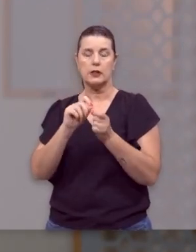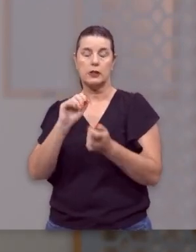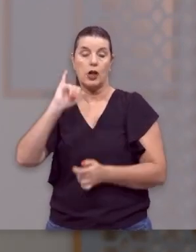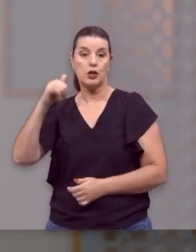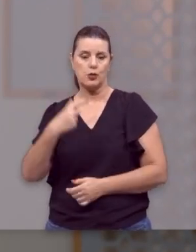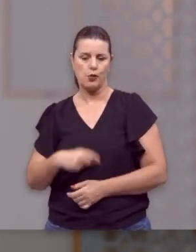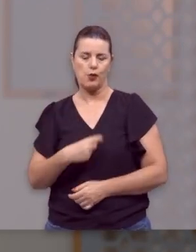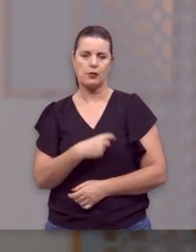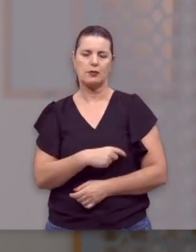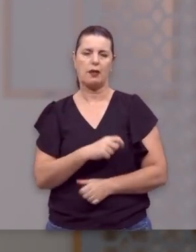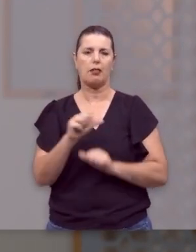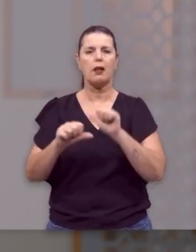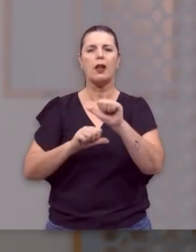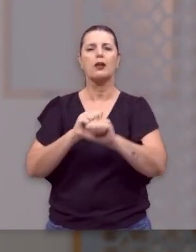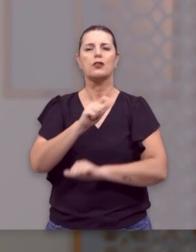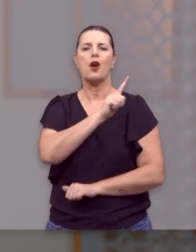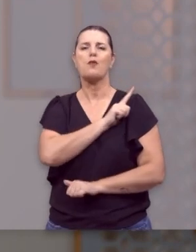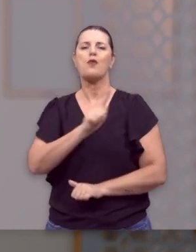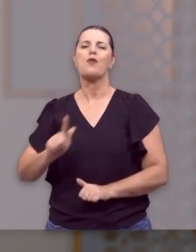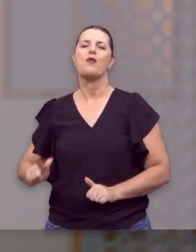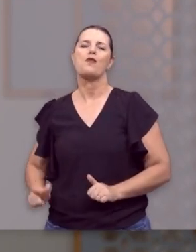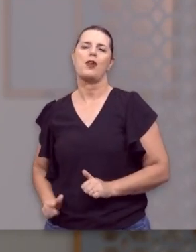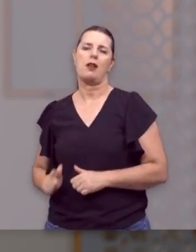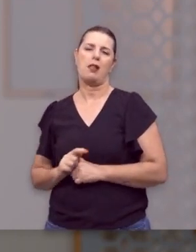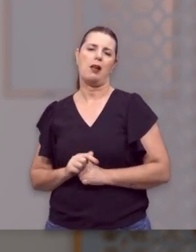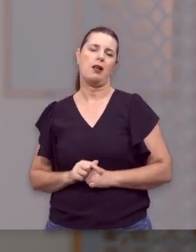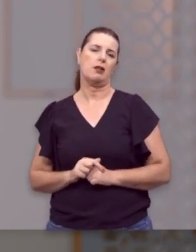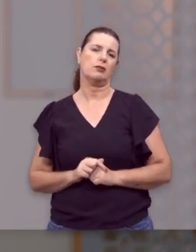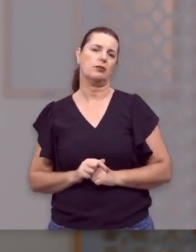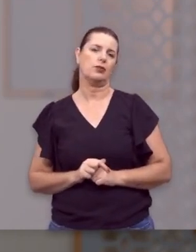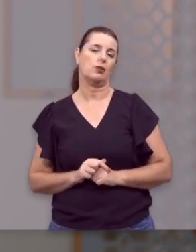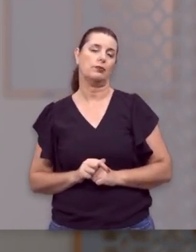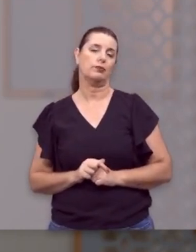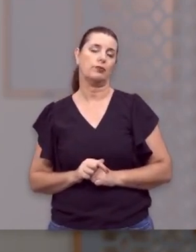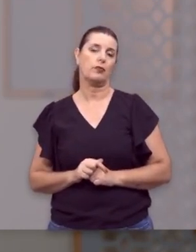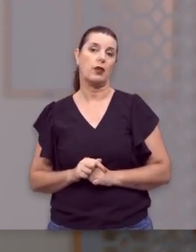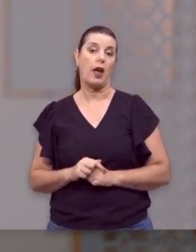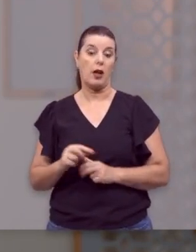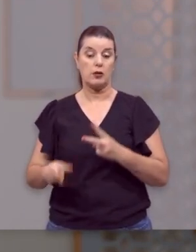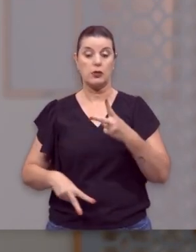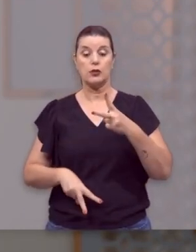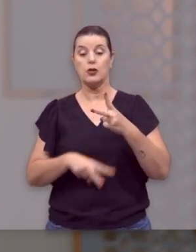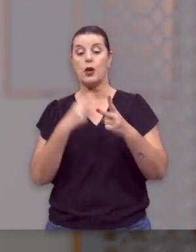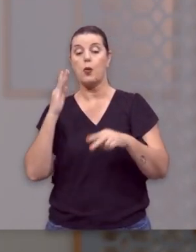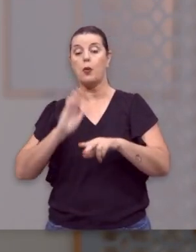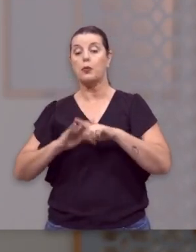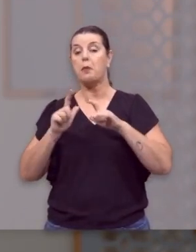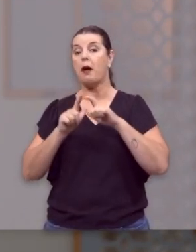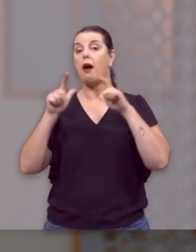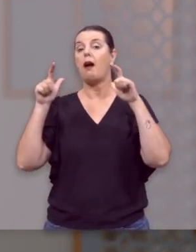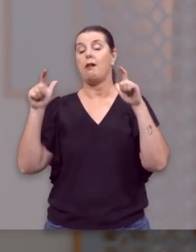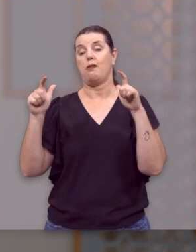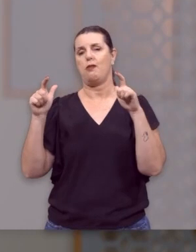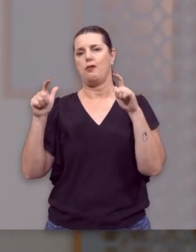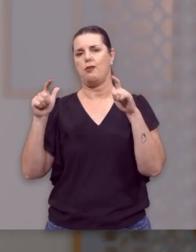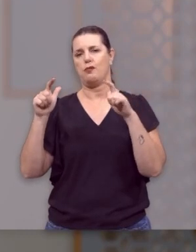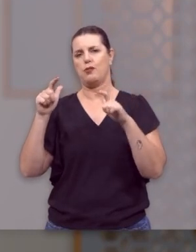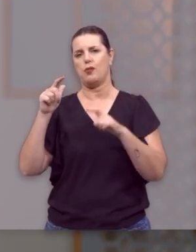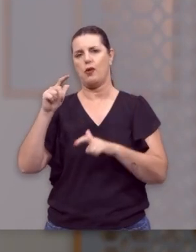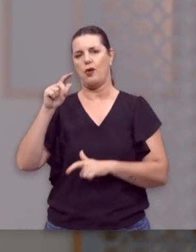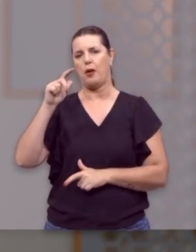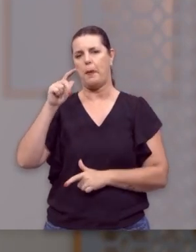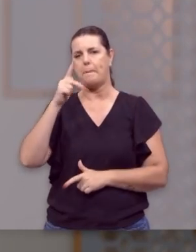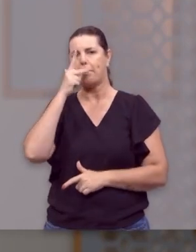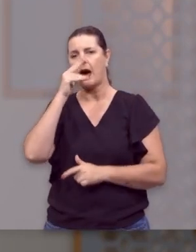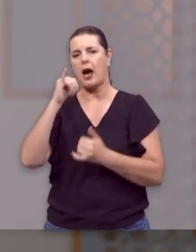em governador do Egito. E José passa a assumir o 2º posto mais alto do mundo, como